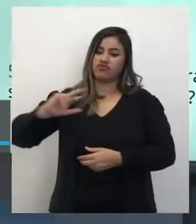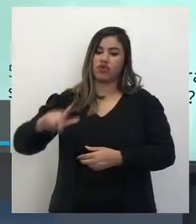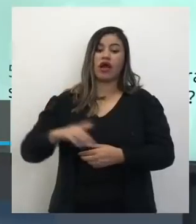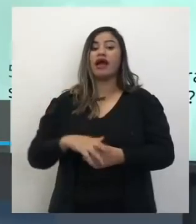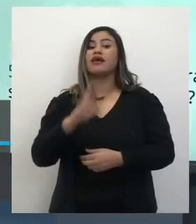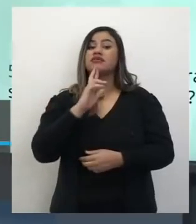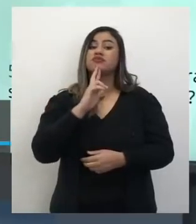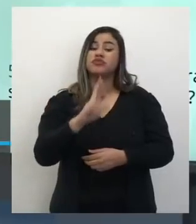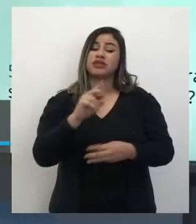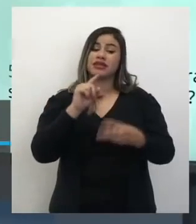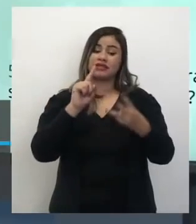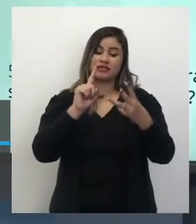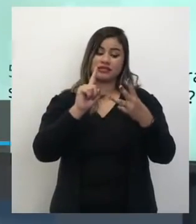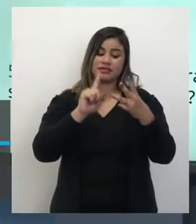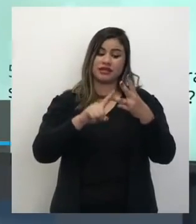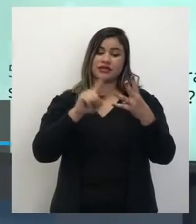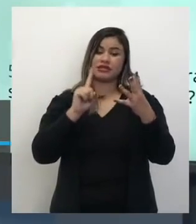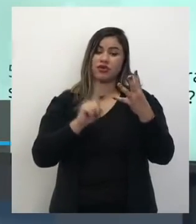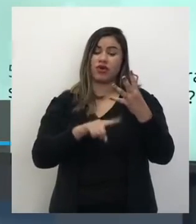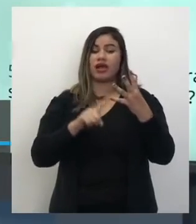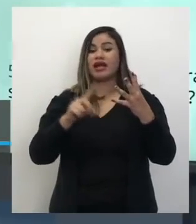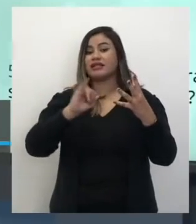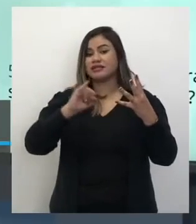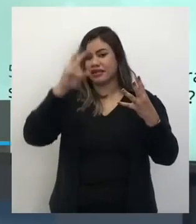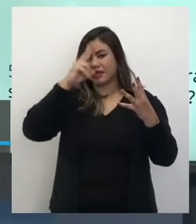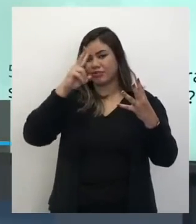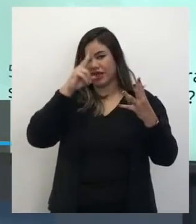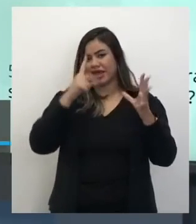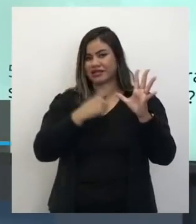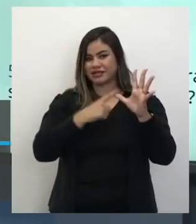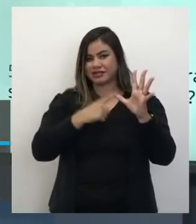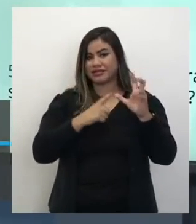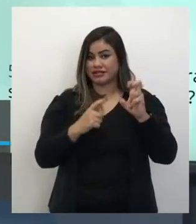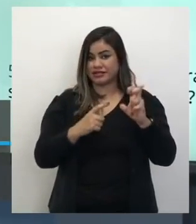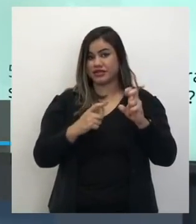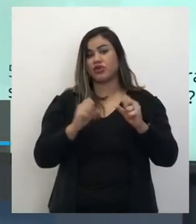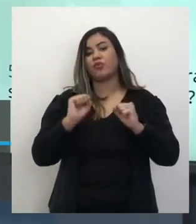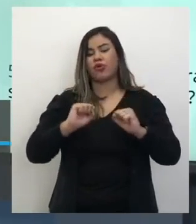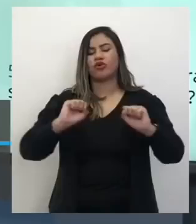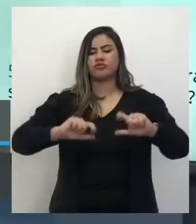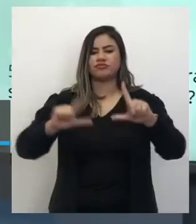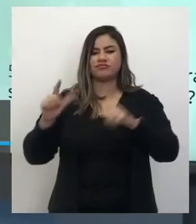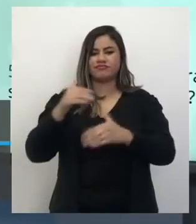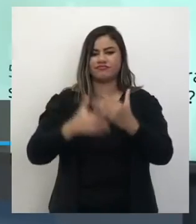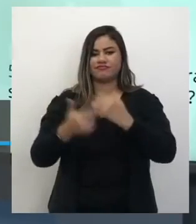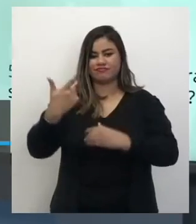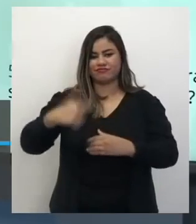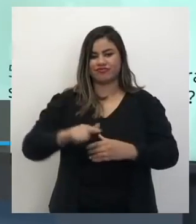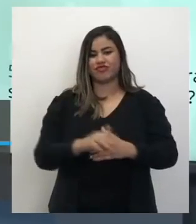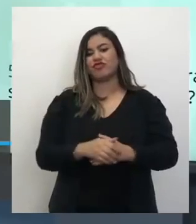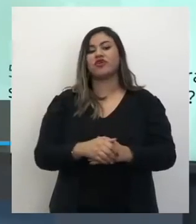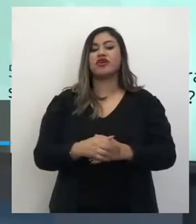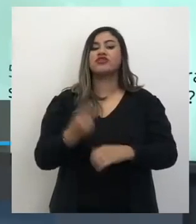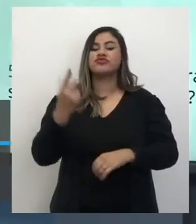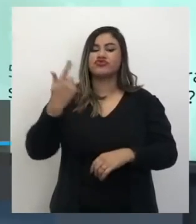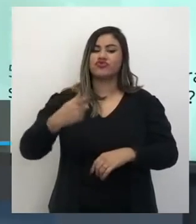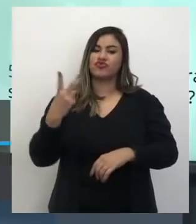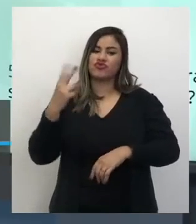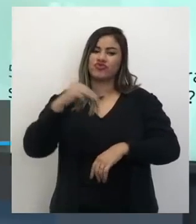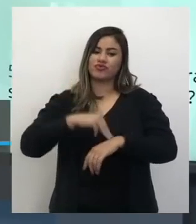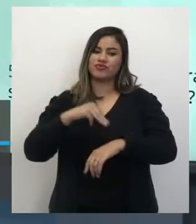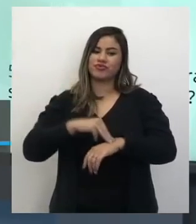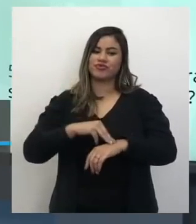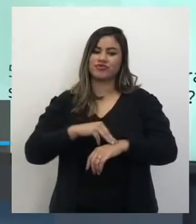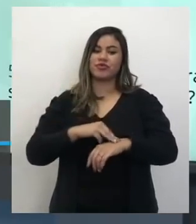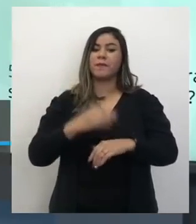4. E se vocês lembrarem da 5, depois eu vou pedir para voltar lá no slide, ok? Mesmo assim, vou dar 2 minutinhos para